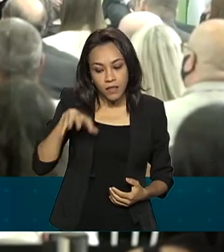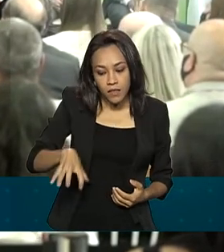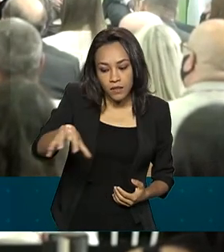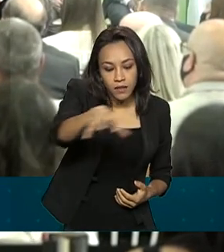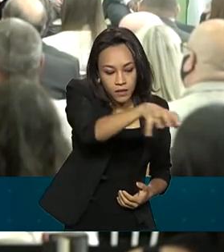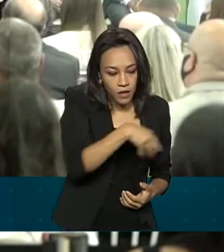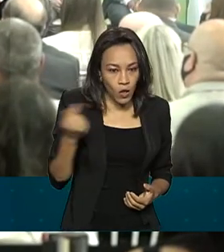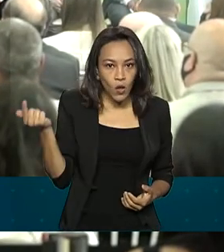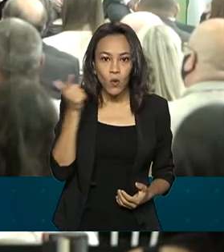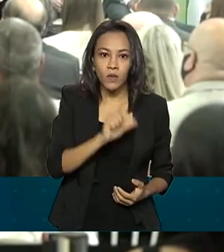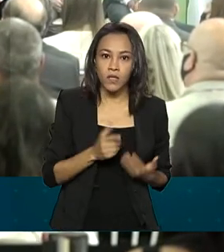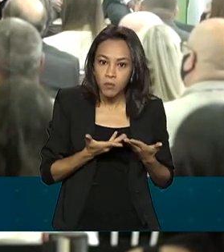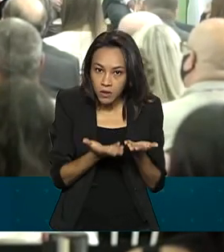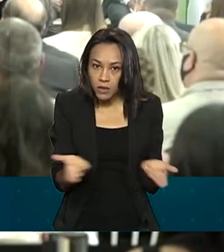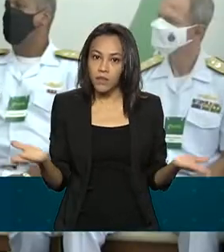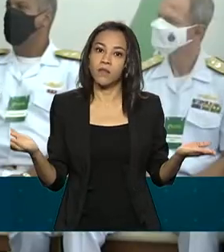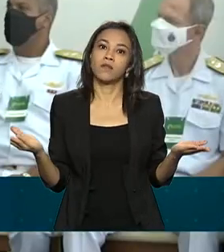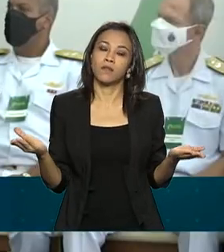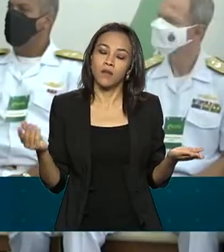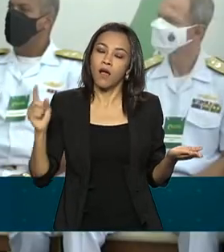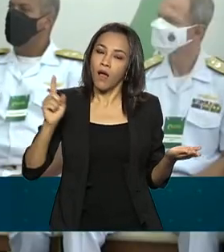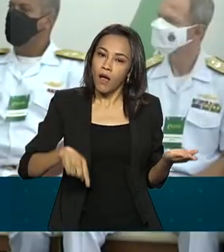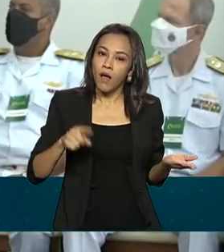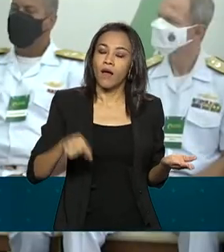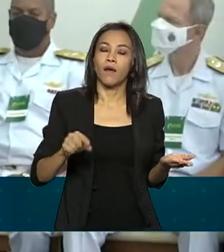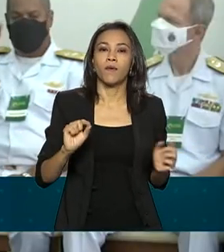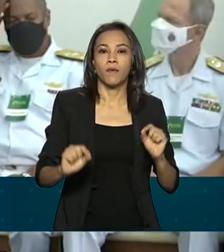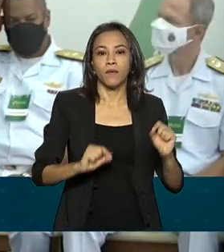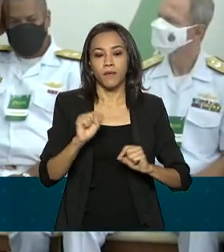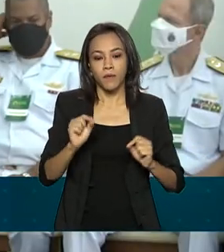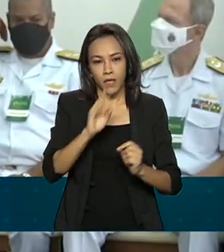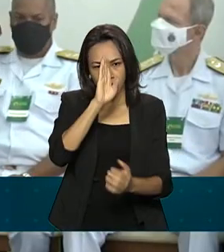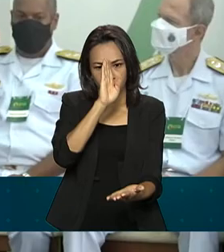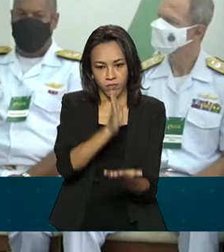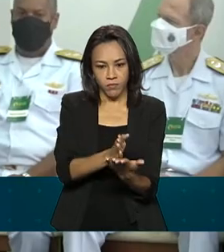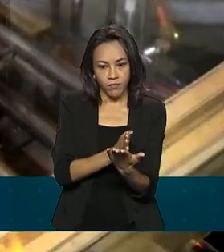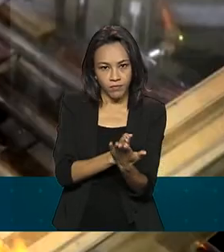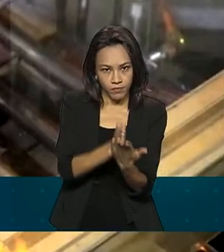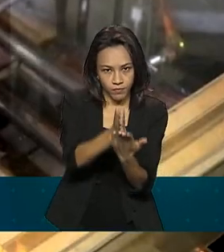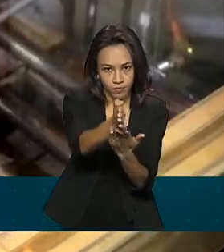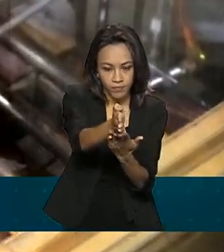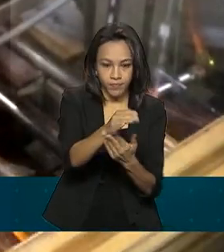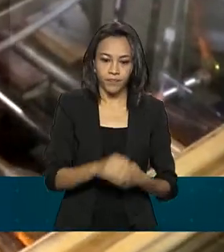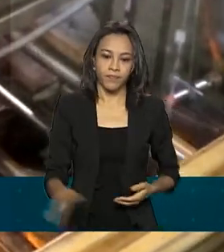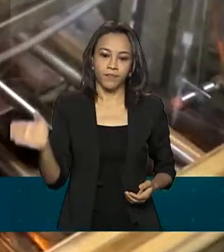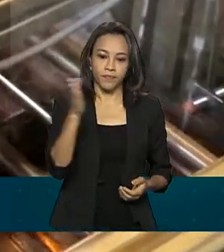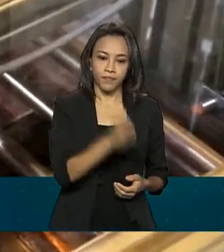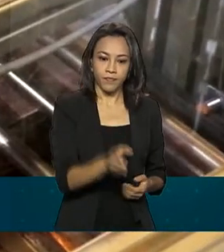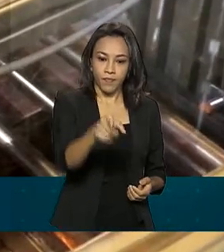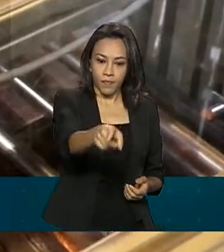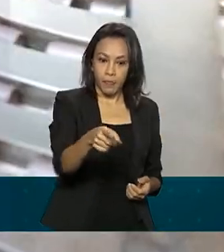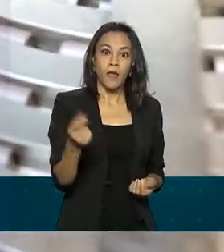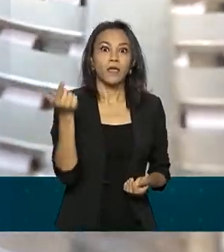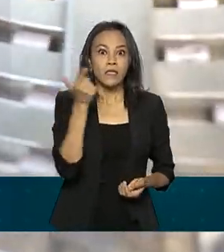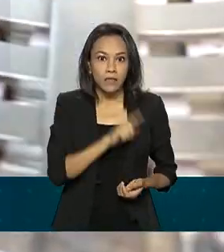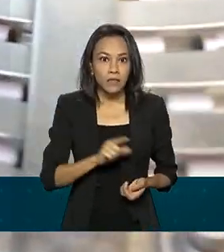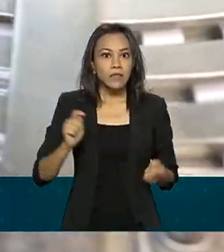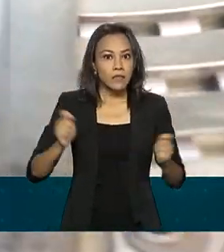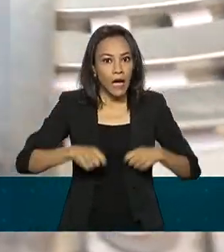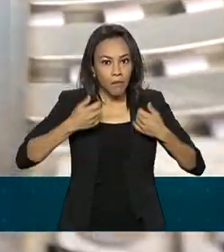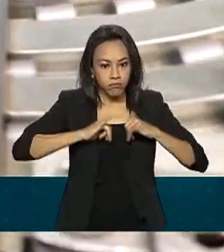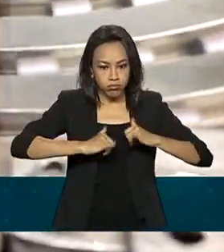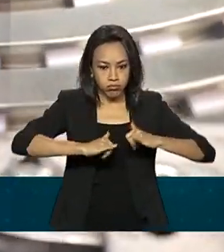quanto é de superação determinação capazes de gerarem energia